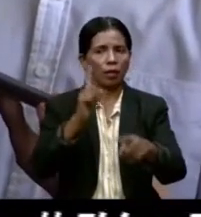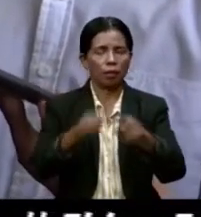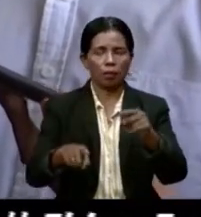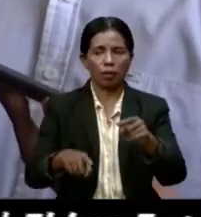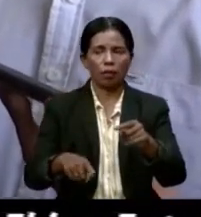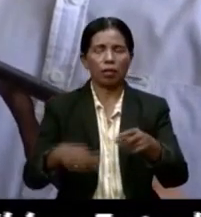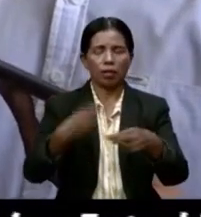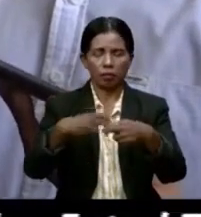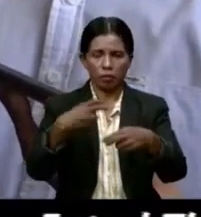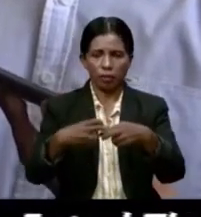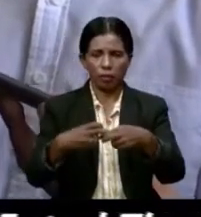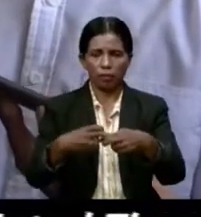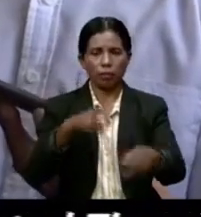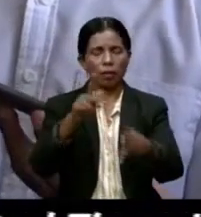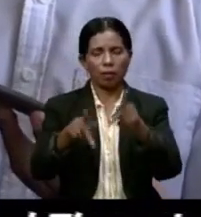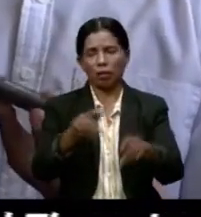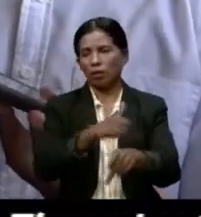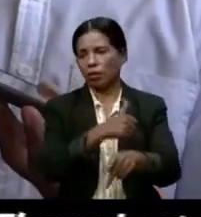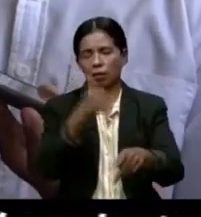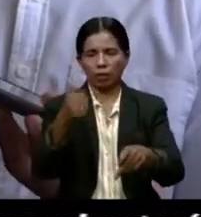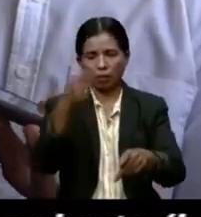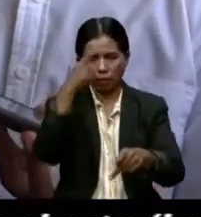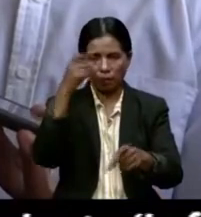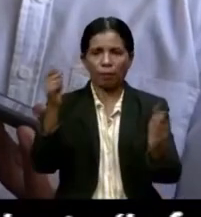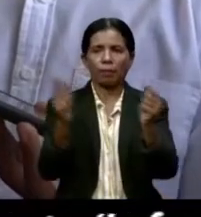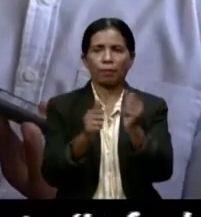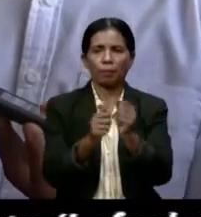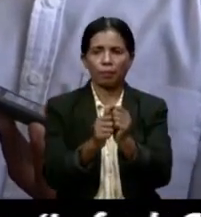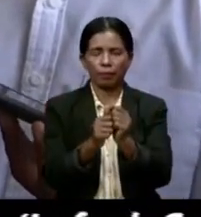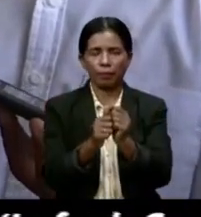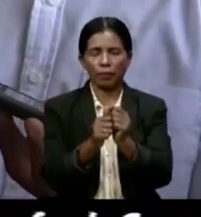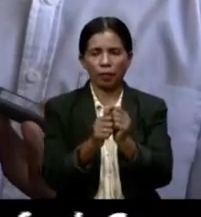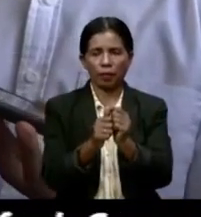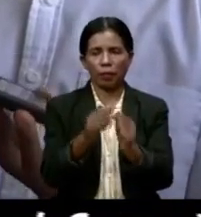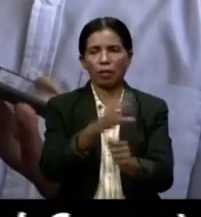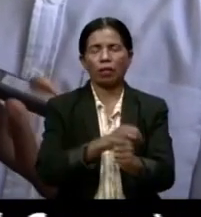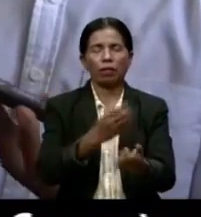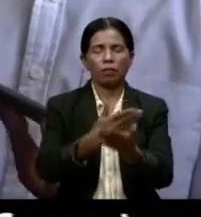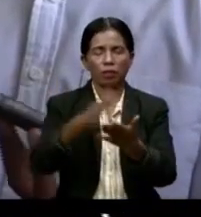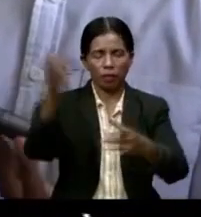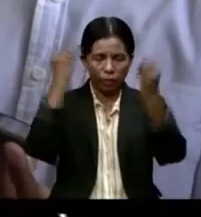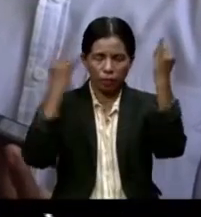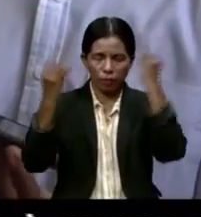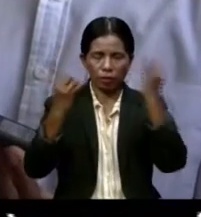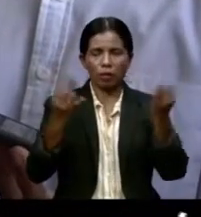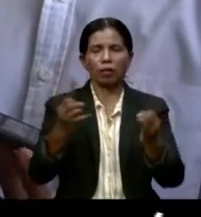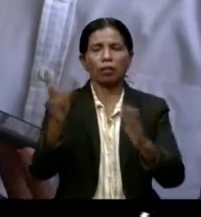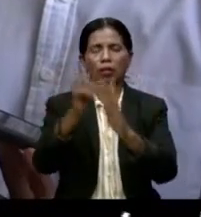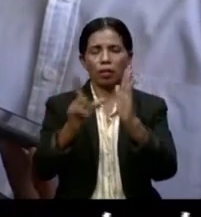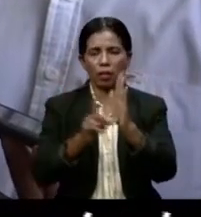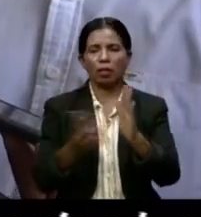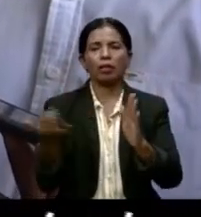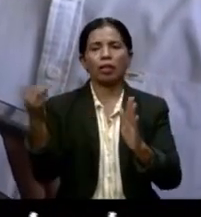mos entidades terselo tamba ne maka ho sosialisasaun ka disseminasaun lei sirahana